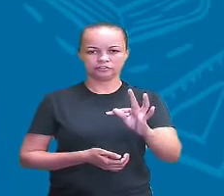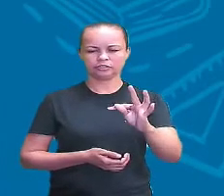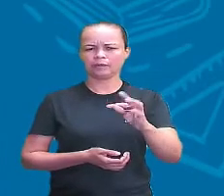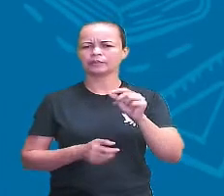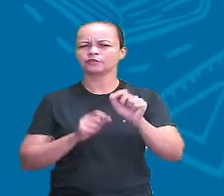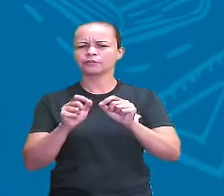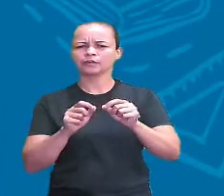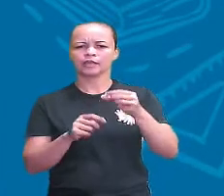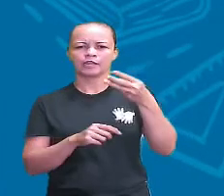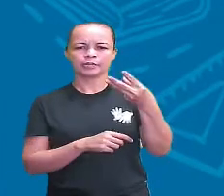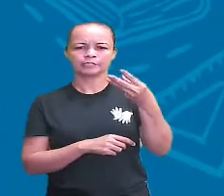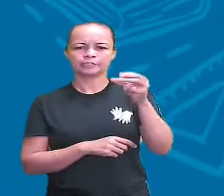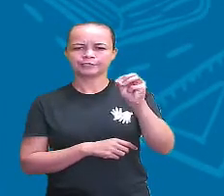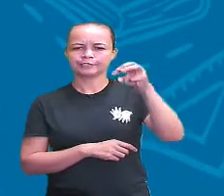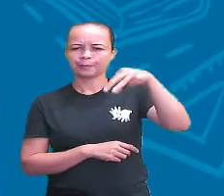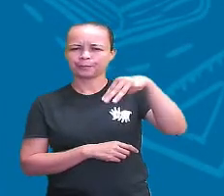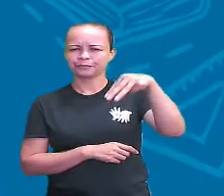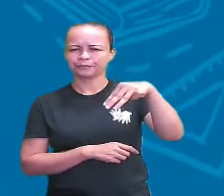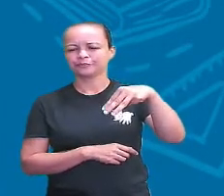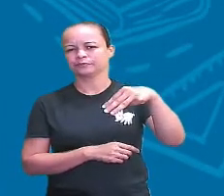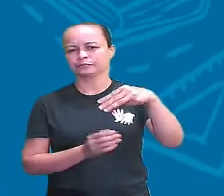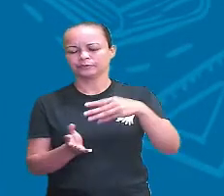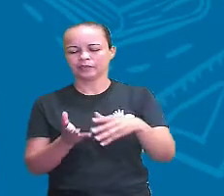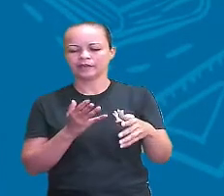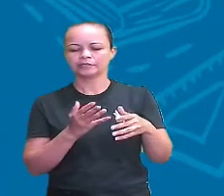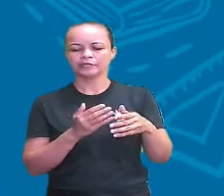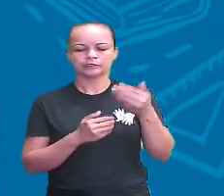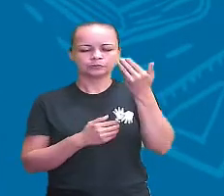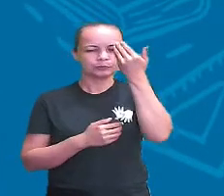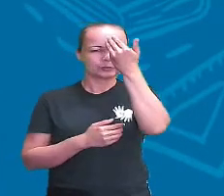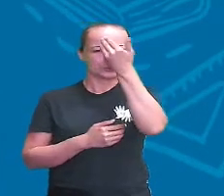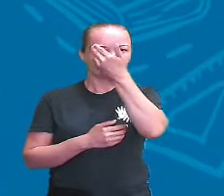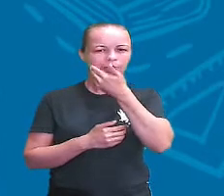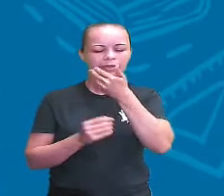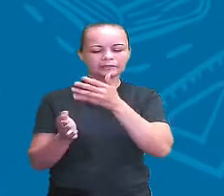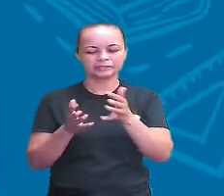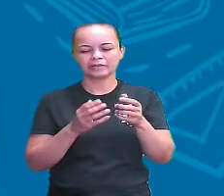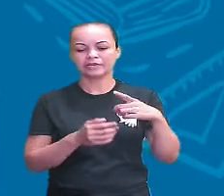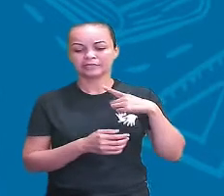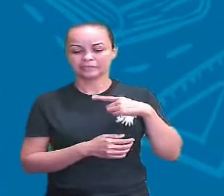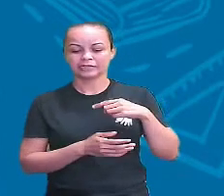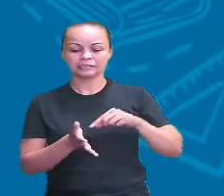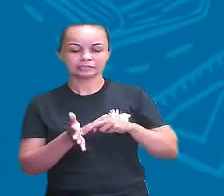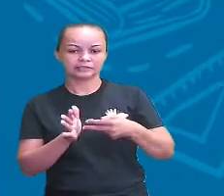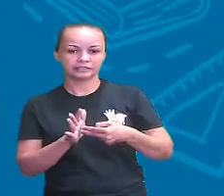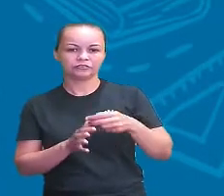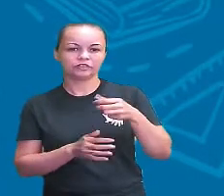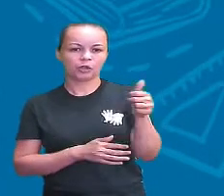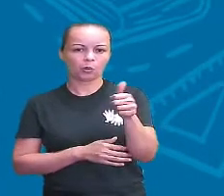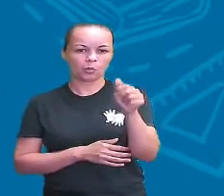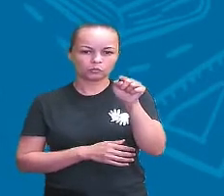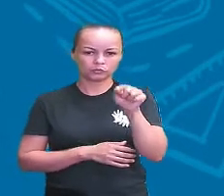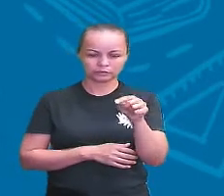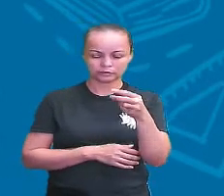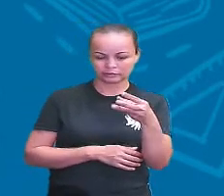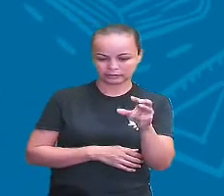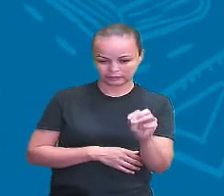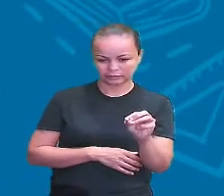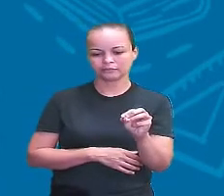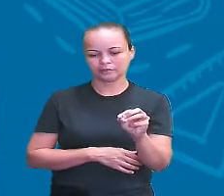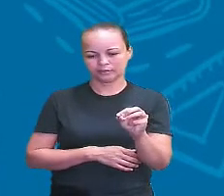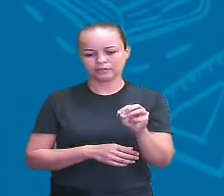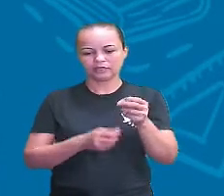Então, a gente tem o exemplo, 11h30, que quer dizer it's 11:30 ou it's half past